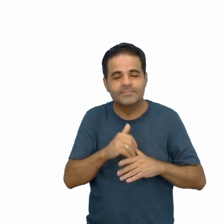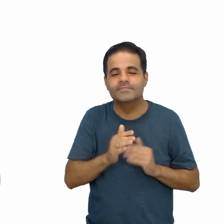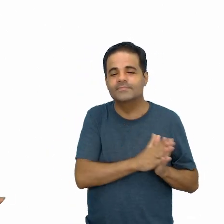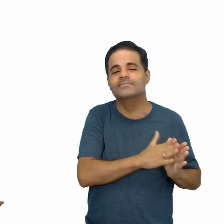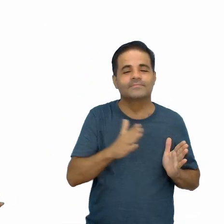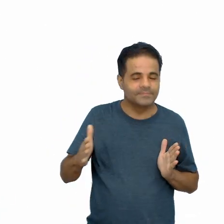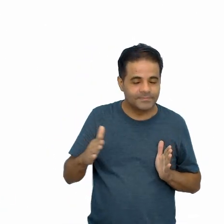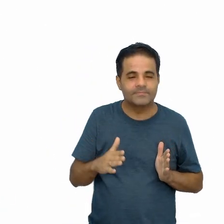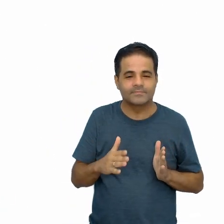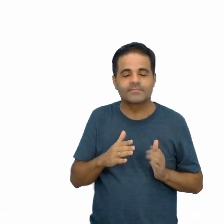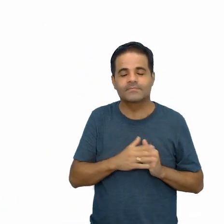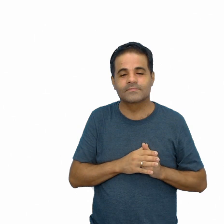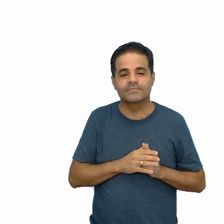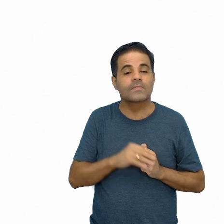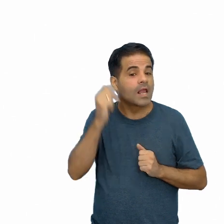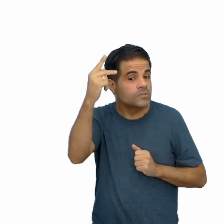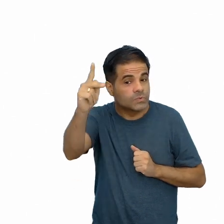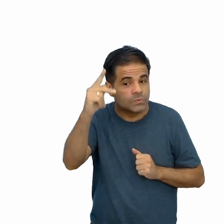o seu,